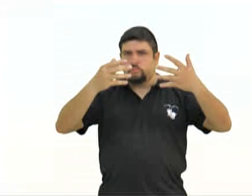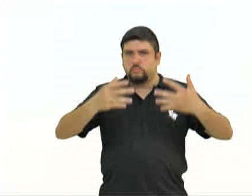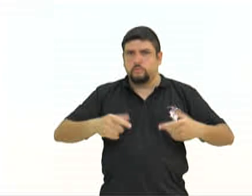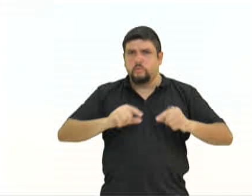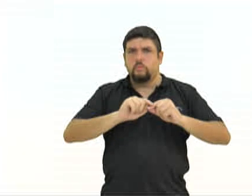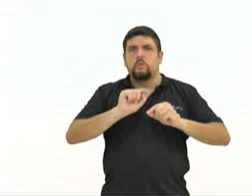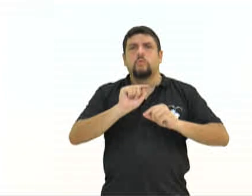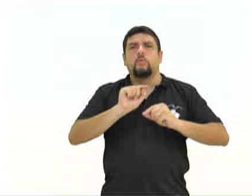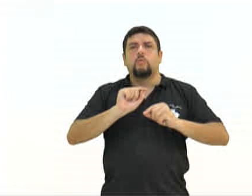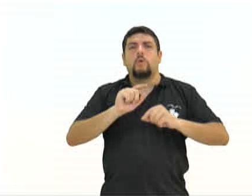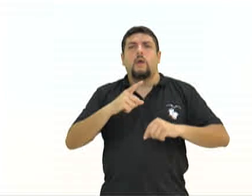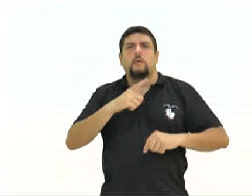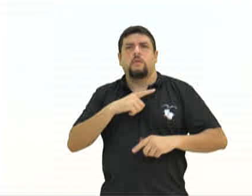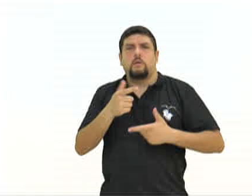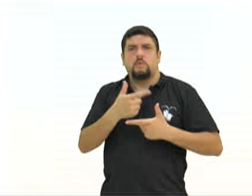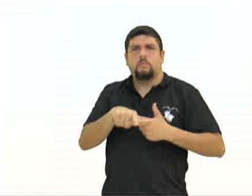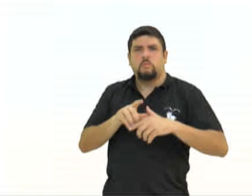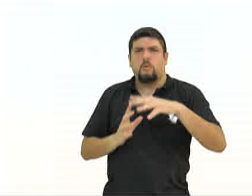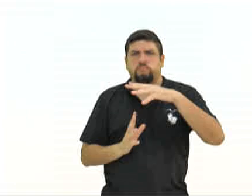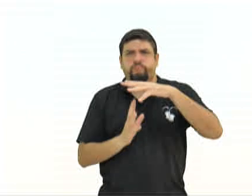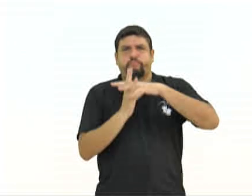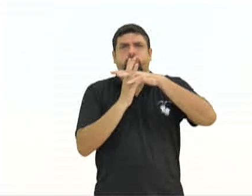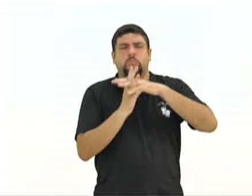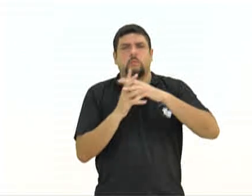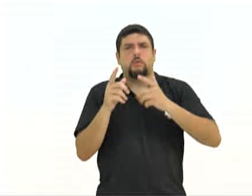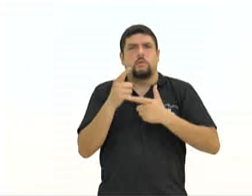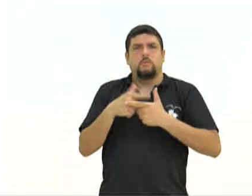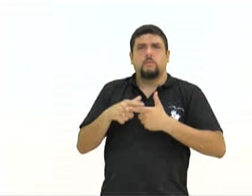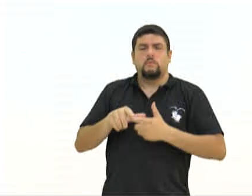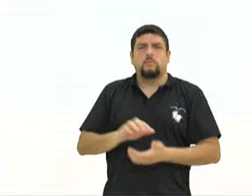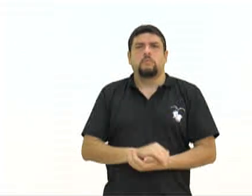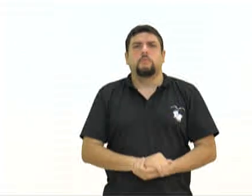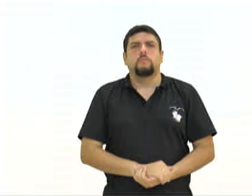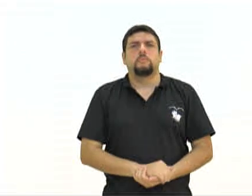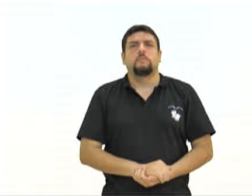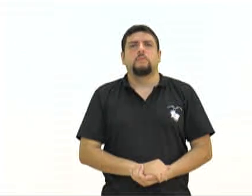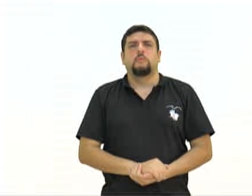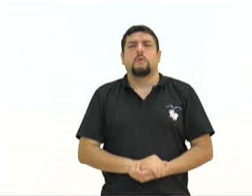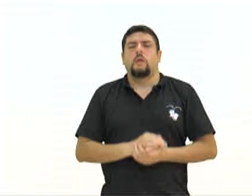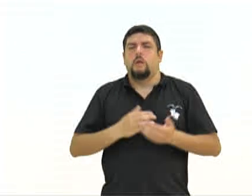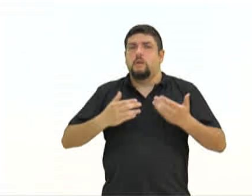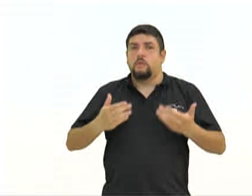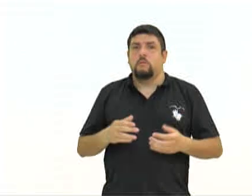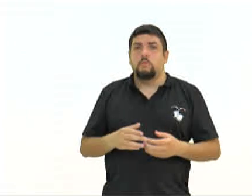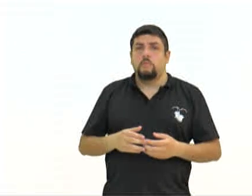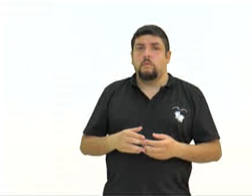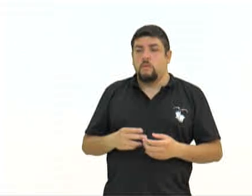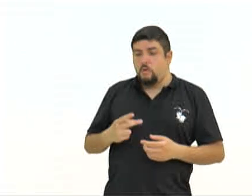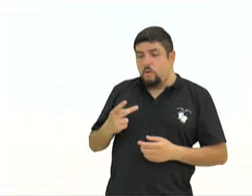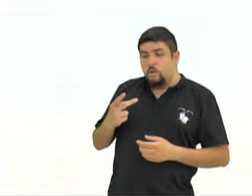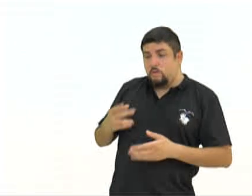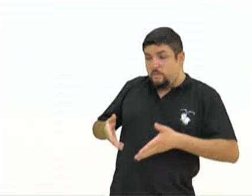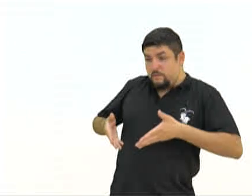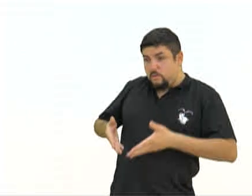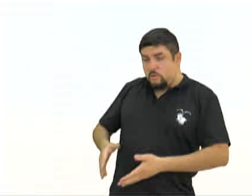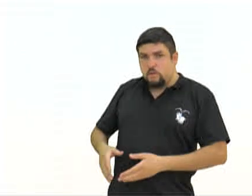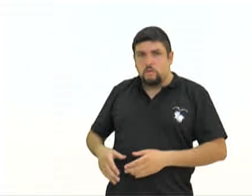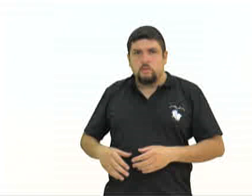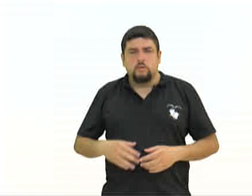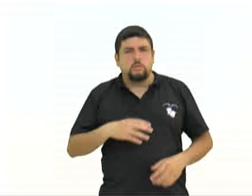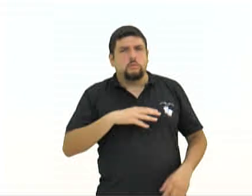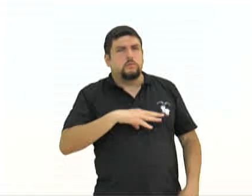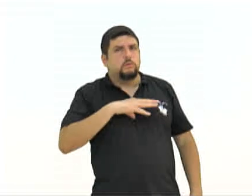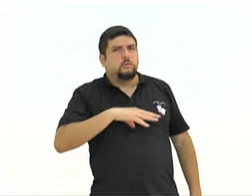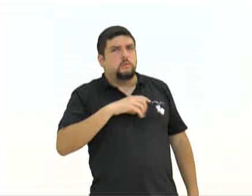gente tem, né, o conflito gerador dos acontecimentos do enredo, né? Então diz lá, seu nascimento provocou a ira de